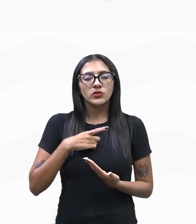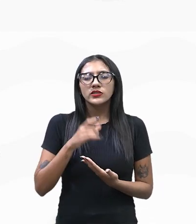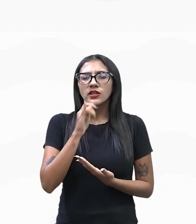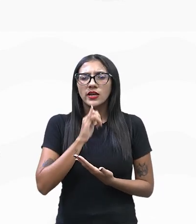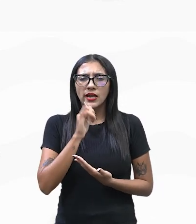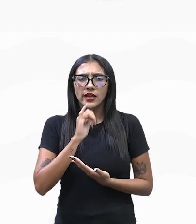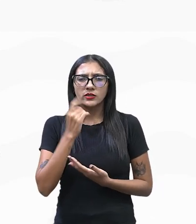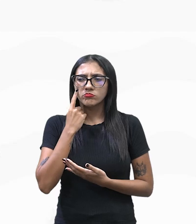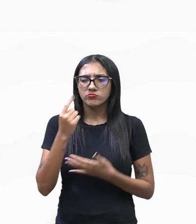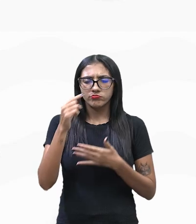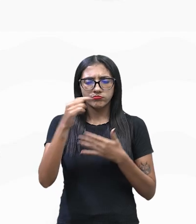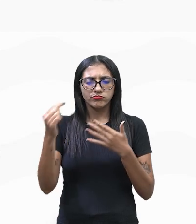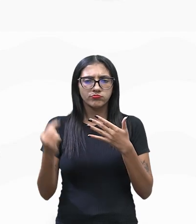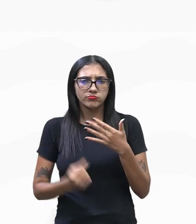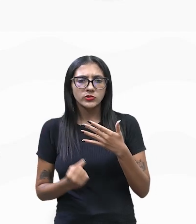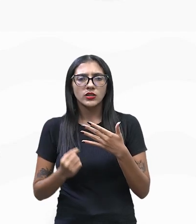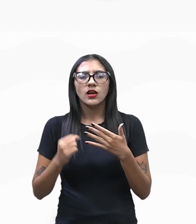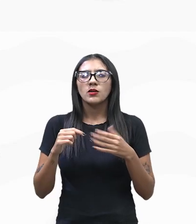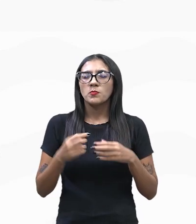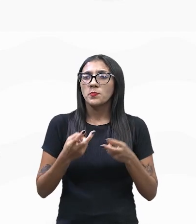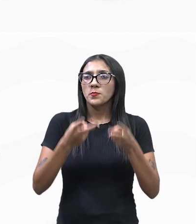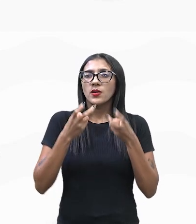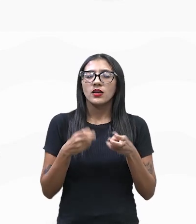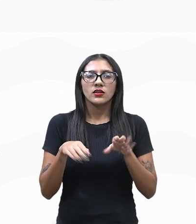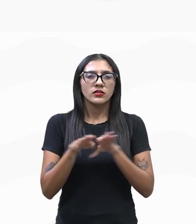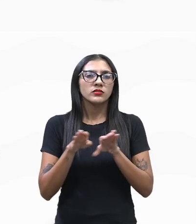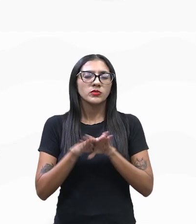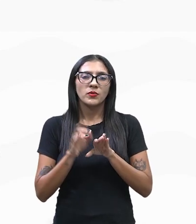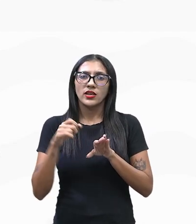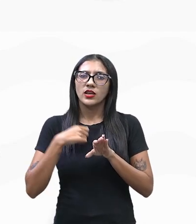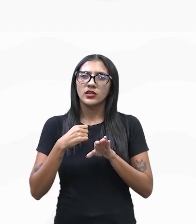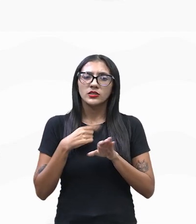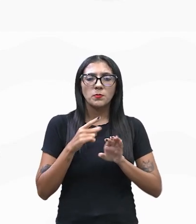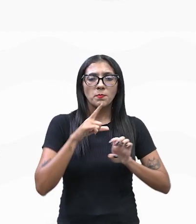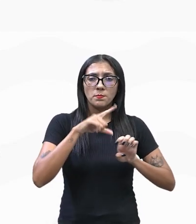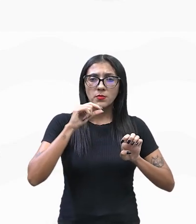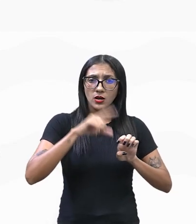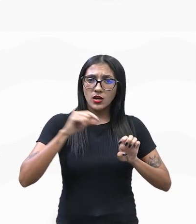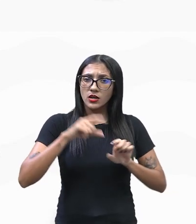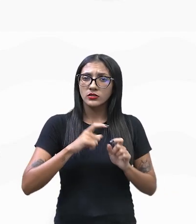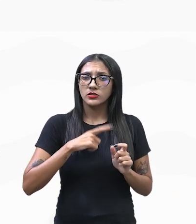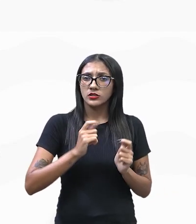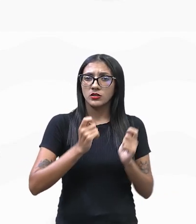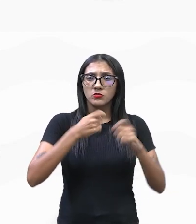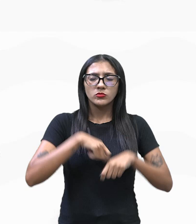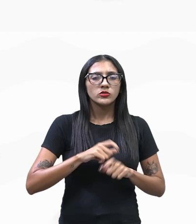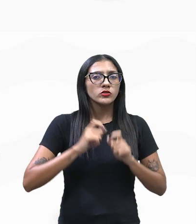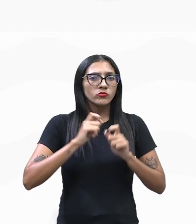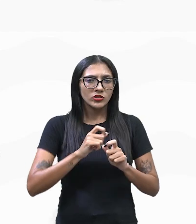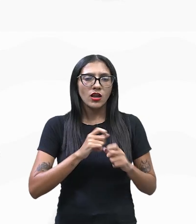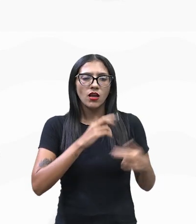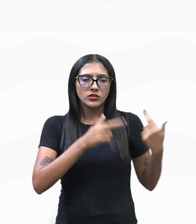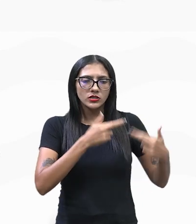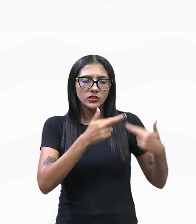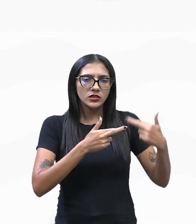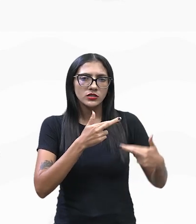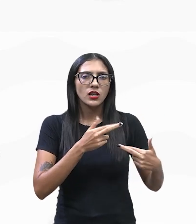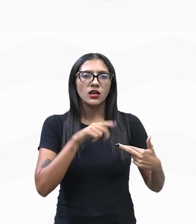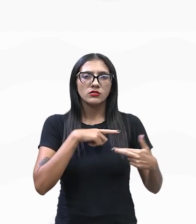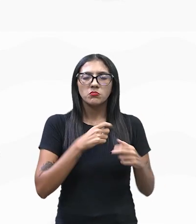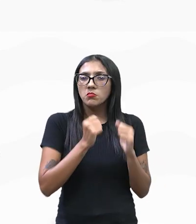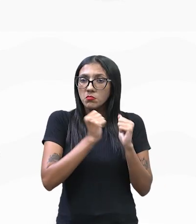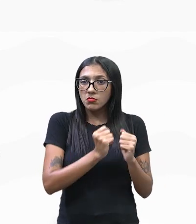exemplo, a gente pode ver que esse empreendimento, né, que trabalha ali com essa questão da reciclagem, pode